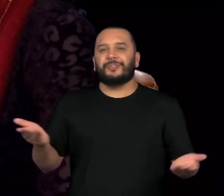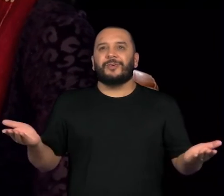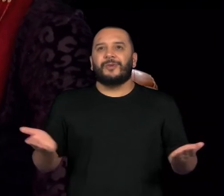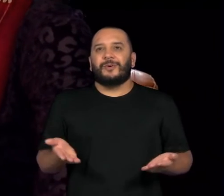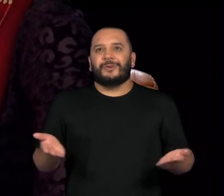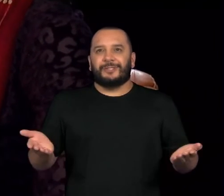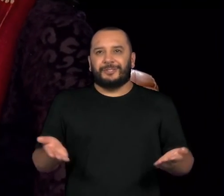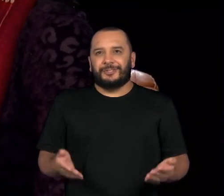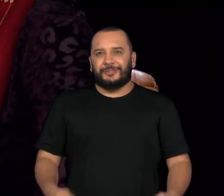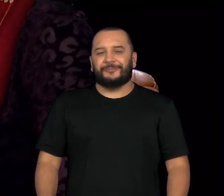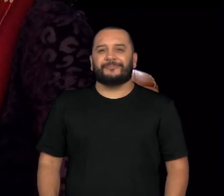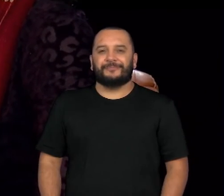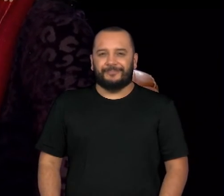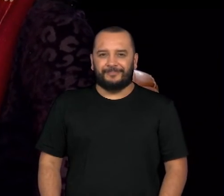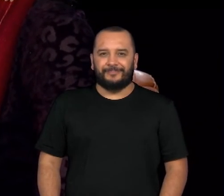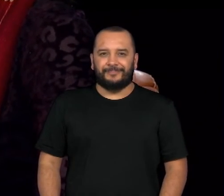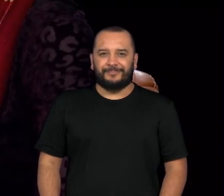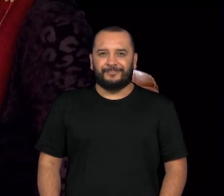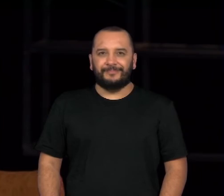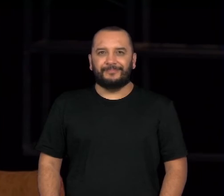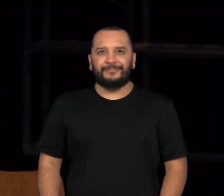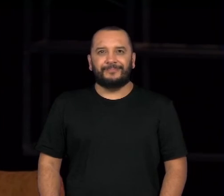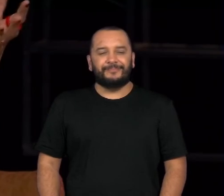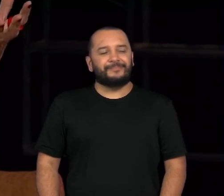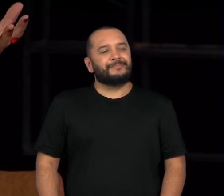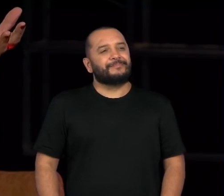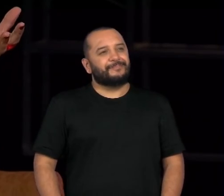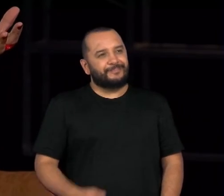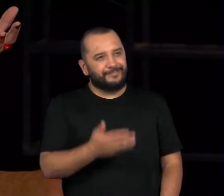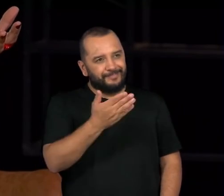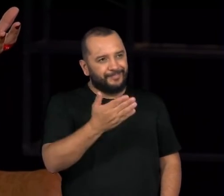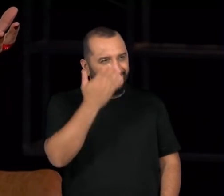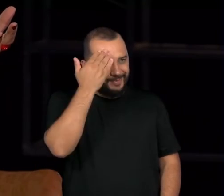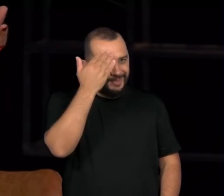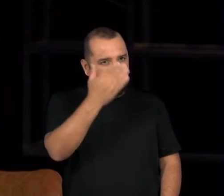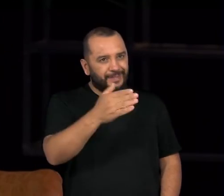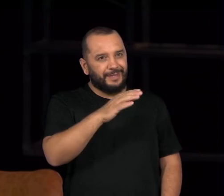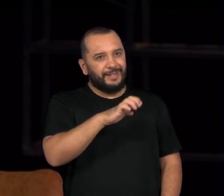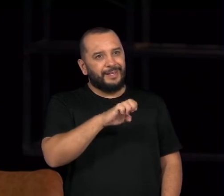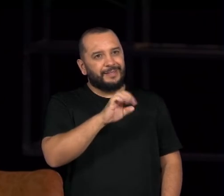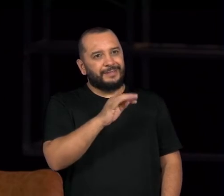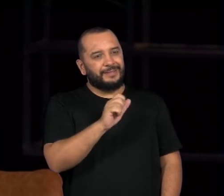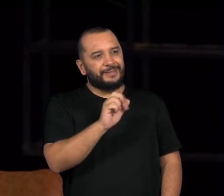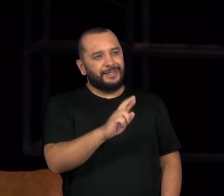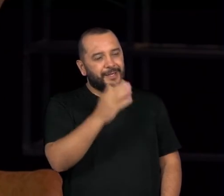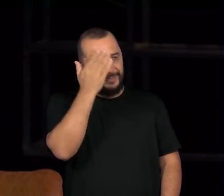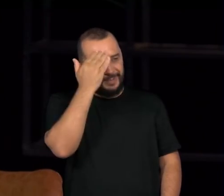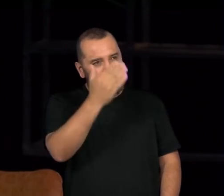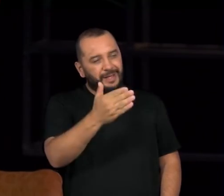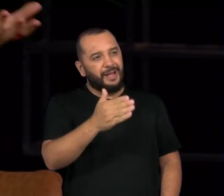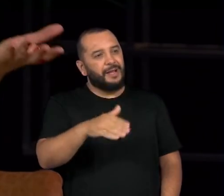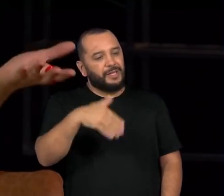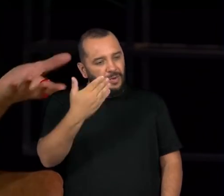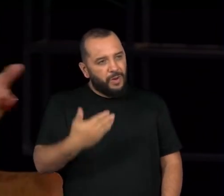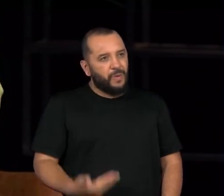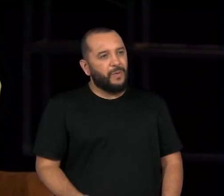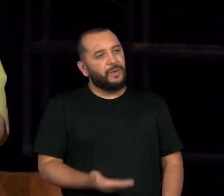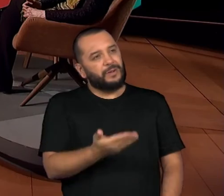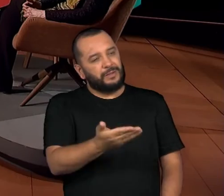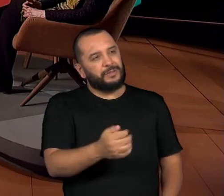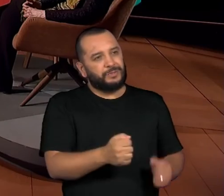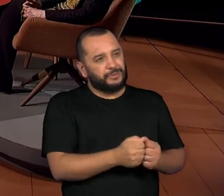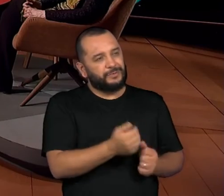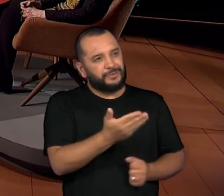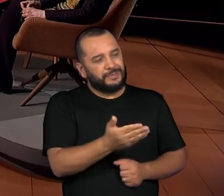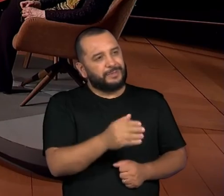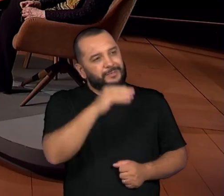viagem cênica, né? Esther, muito obrigada. Uma honra. Obrigada, assim como o Borg falou, né? O